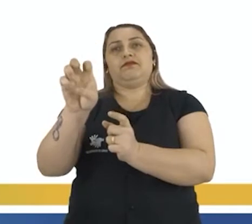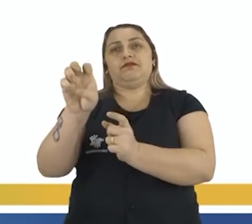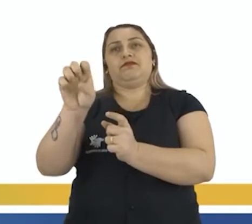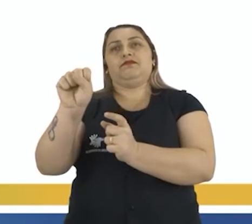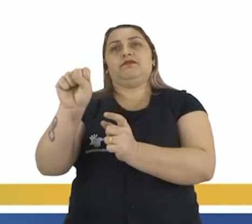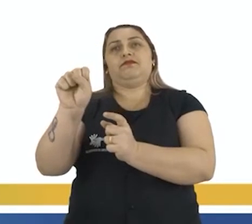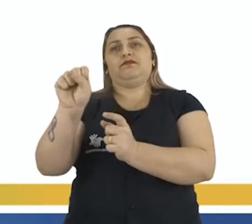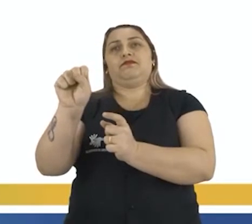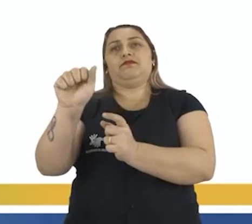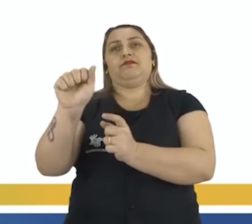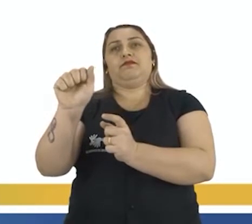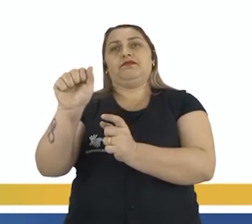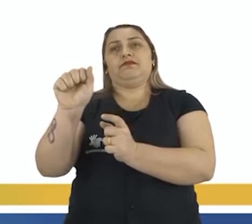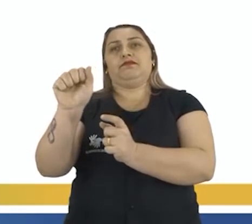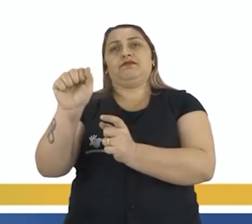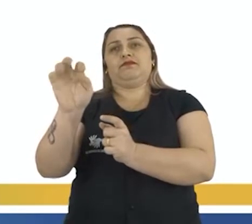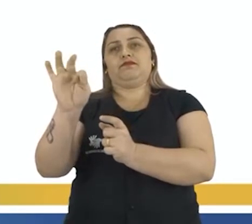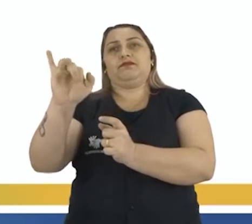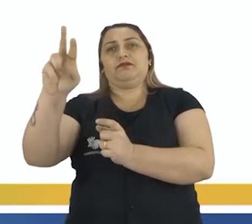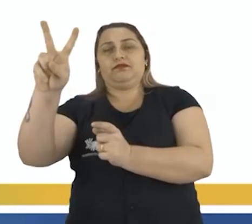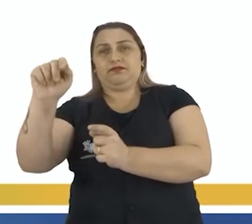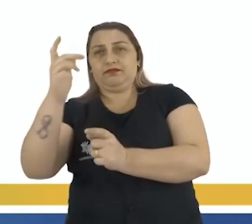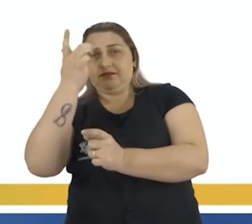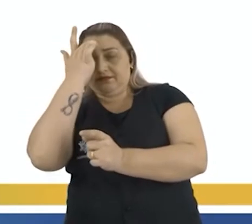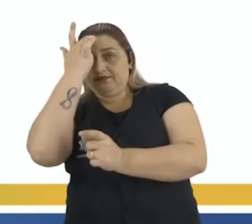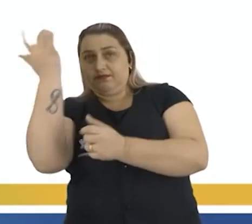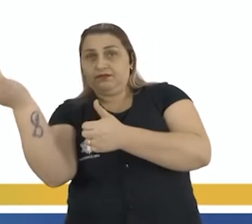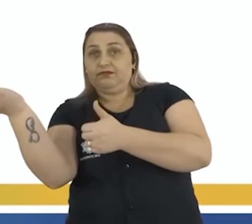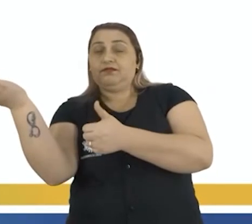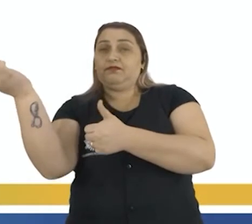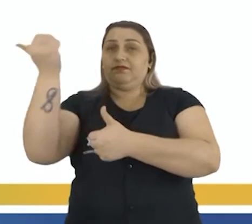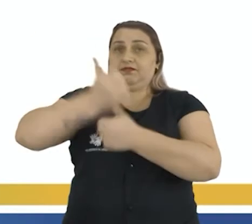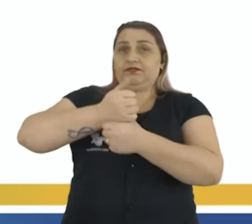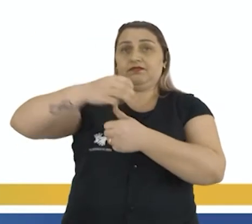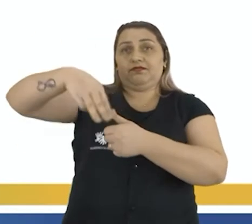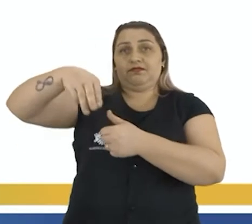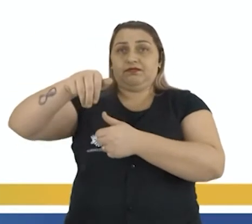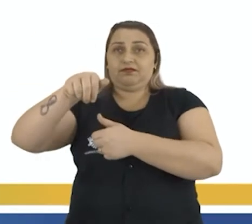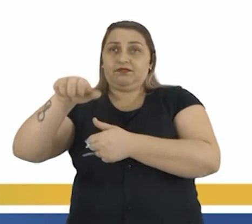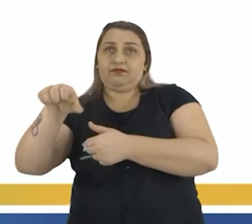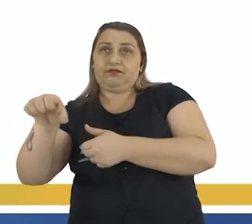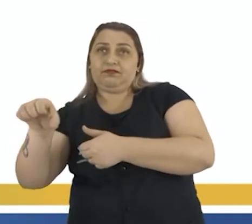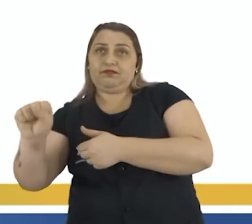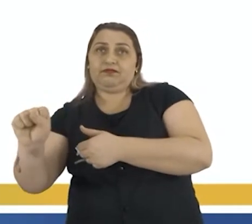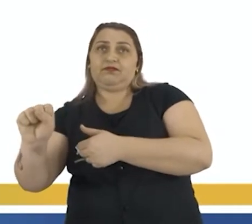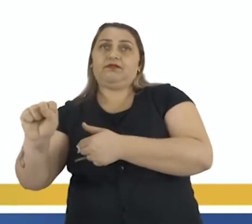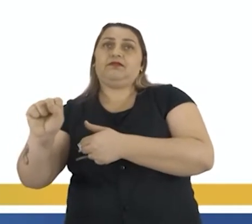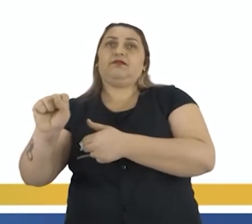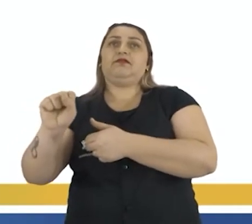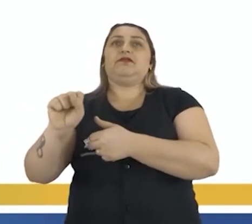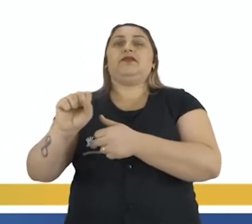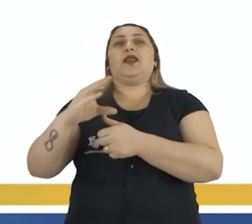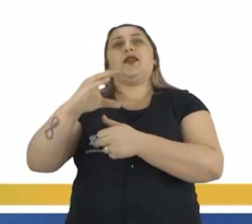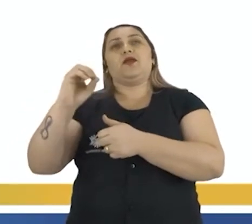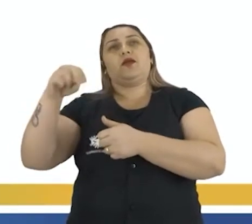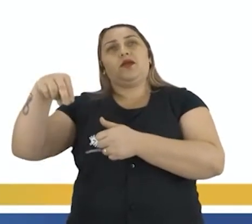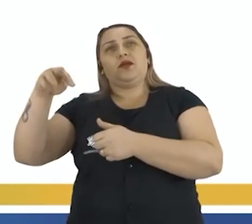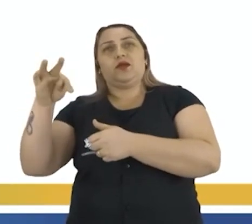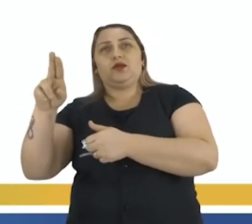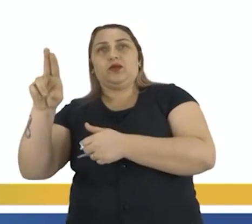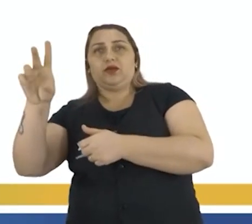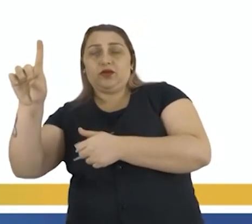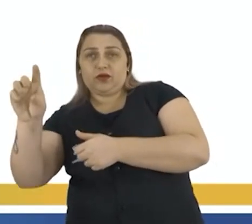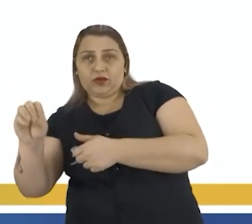adversativa, que pode ser facilmente substituída pelo mas e contudo. Leu a oração, cabe um contudo,